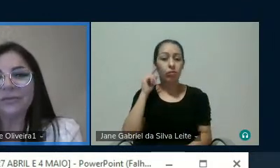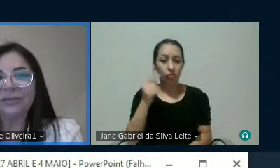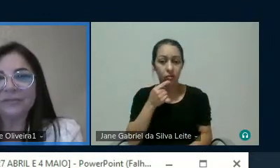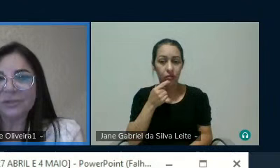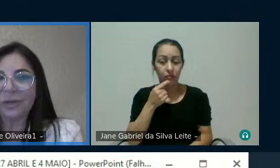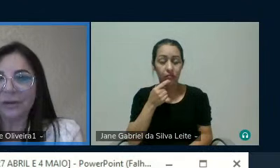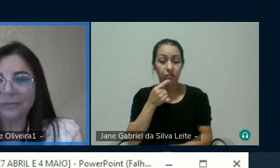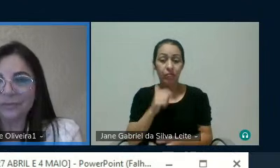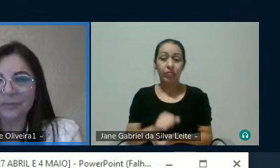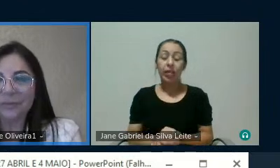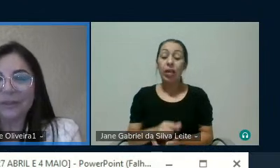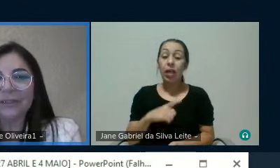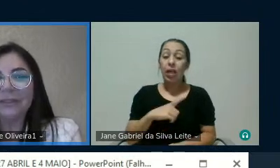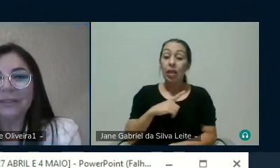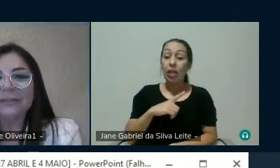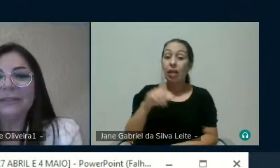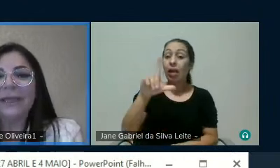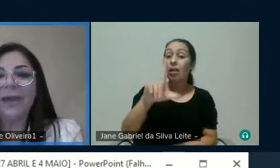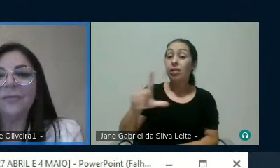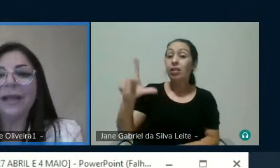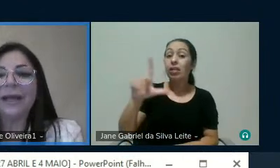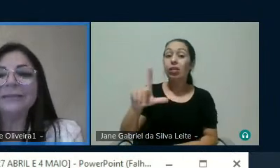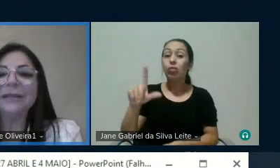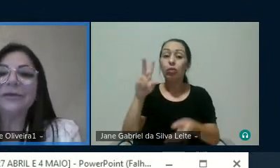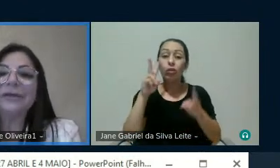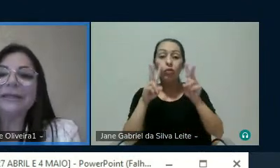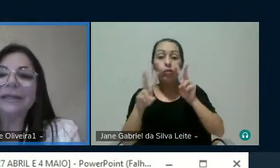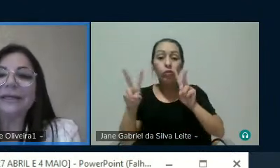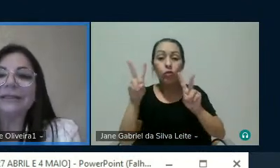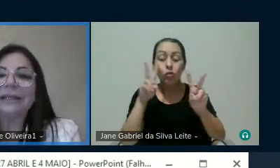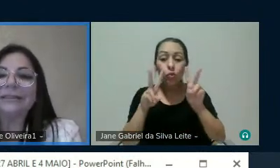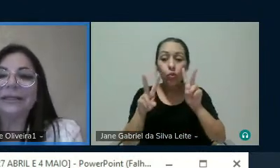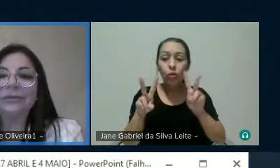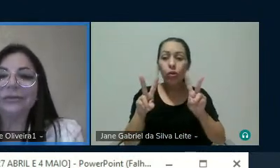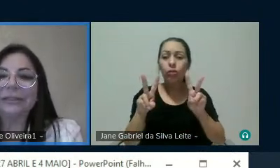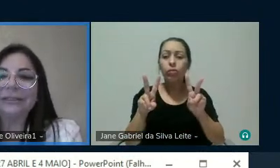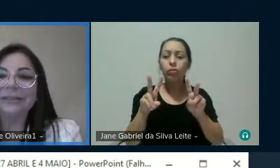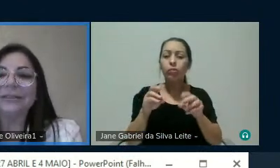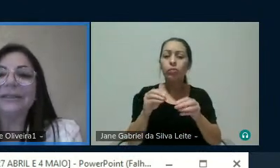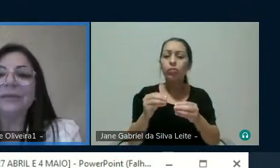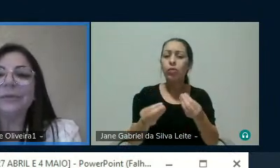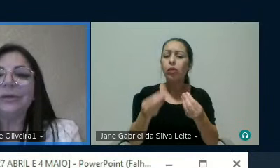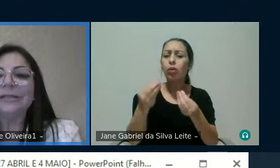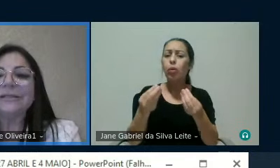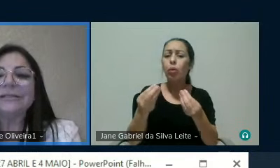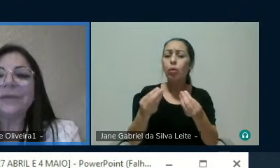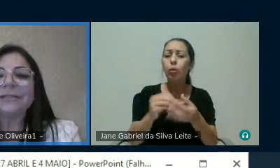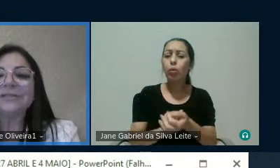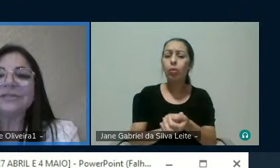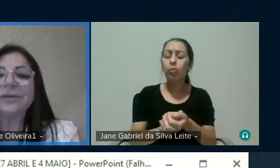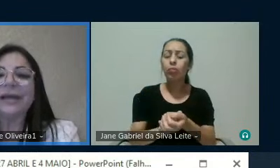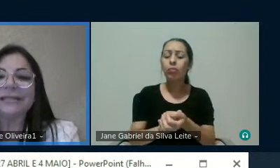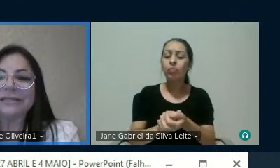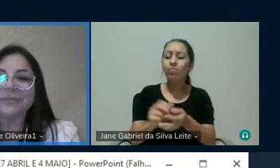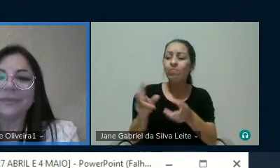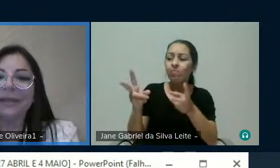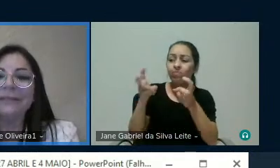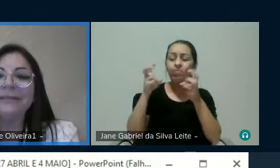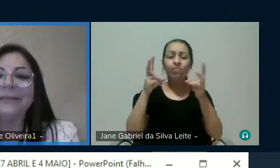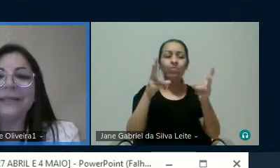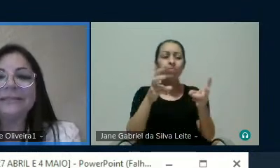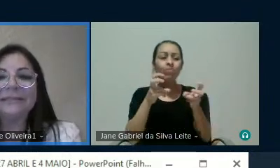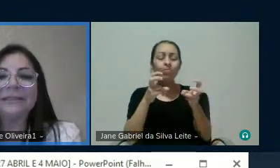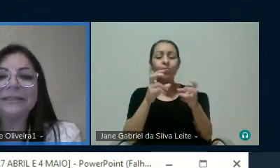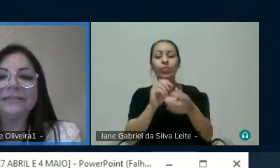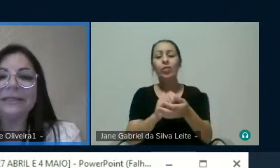a literatura visual, que é uma categoria da literatura que prioriza as imagens visuais.